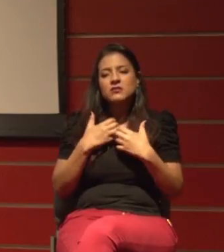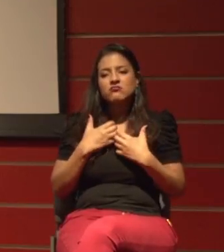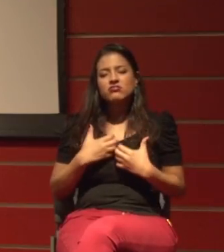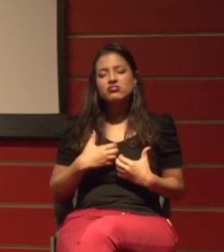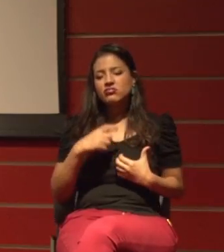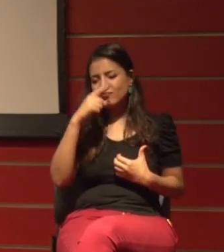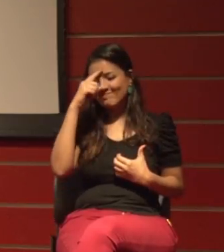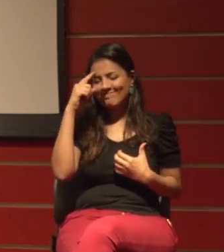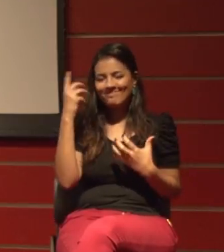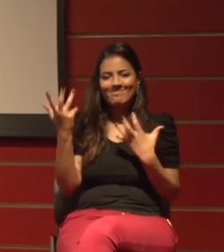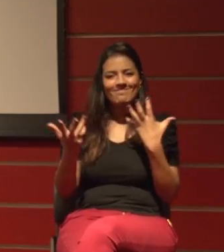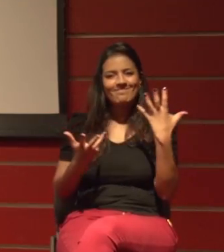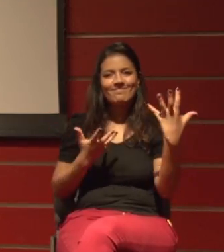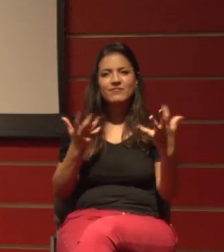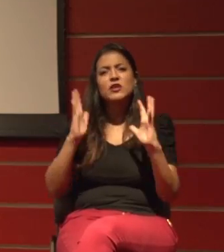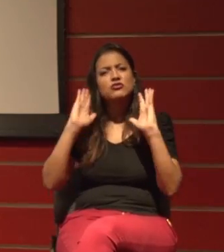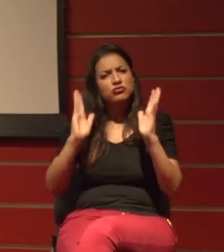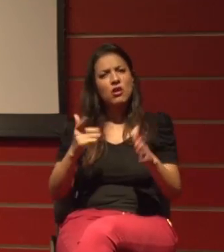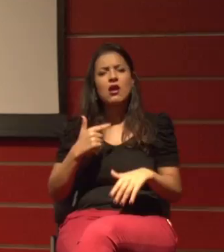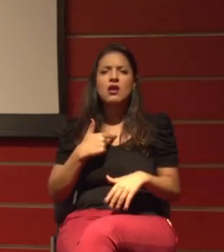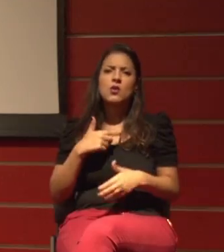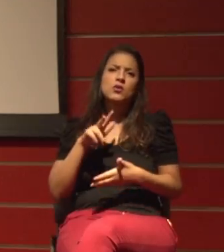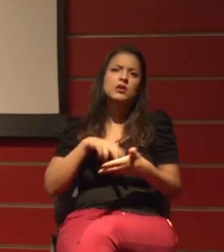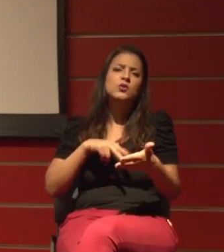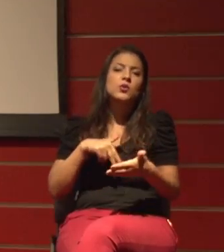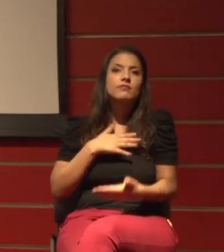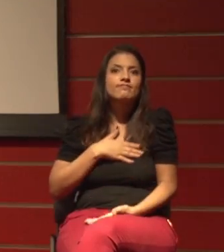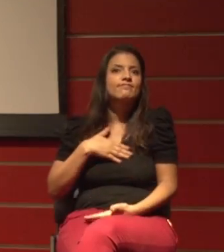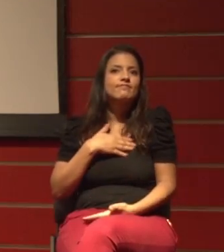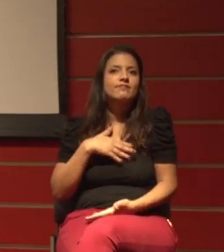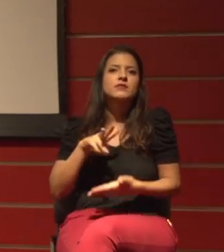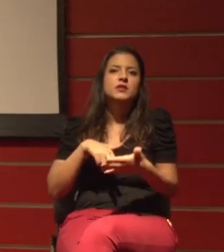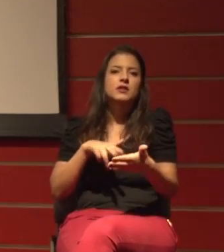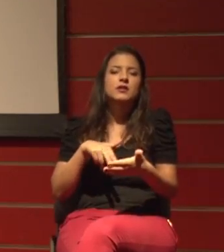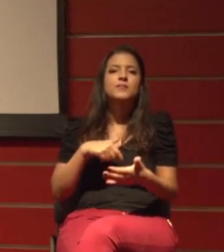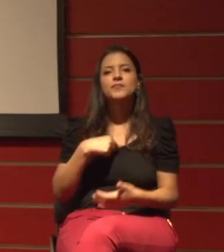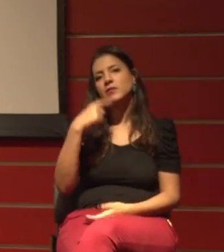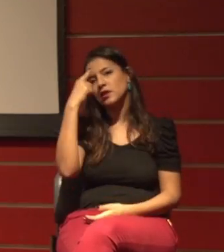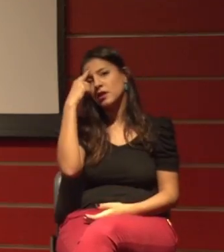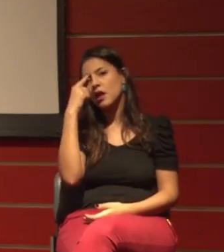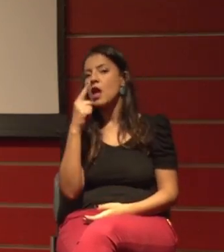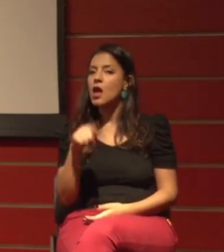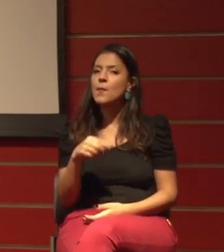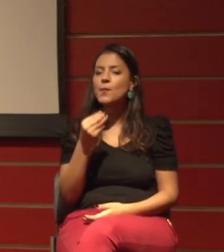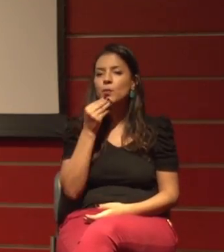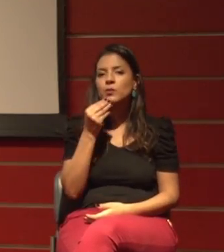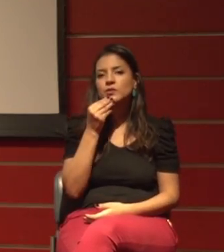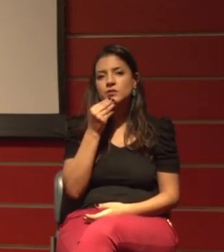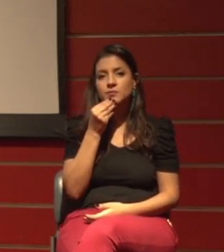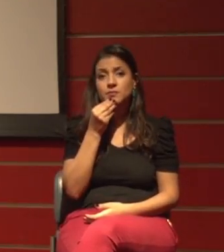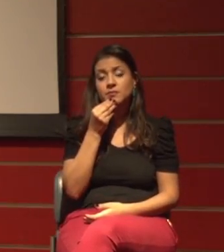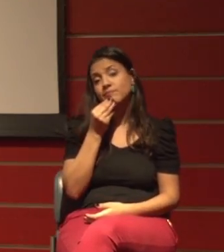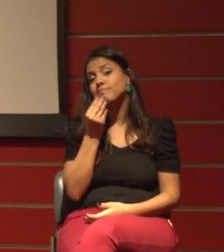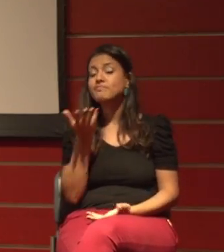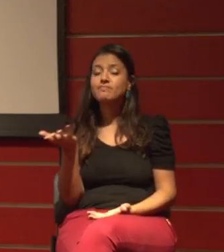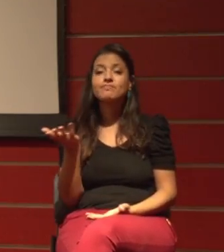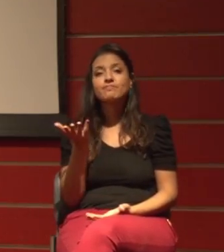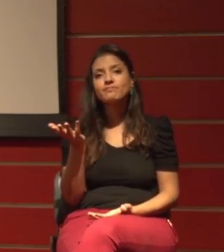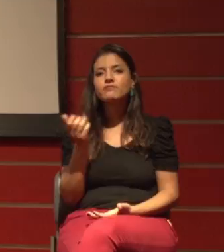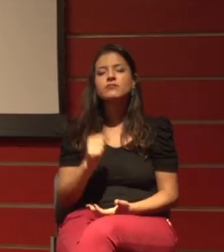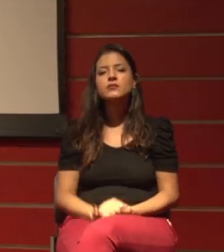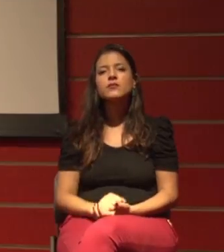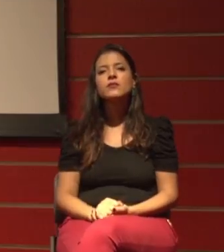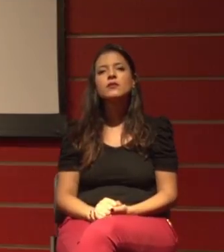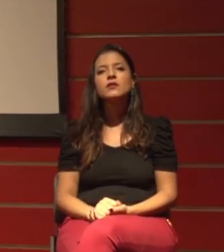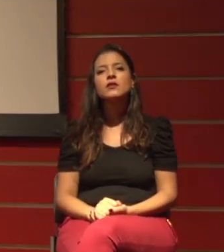leitora Eu sempre gostei muito de ler eh eu achei que a que a que a literatura poderia ser uma possibilidade e